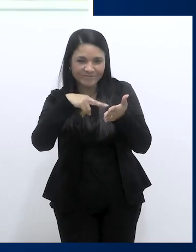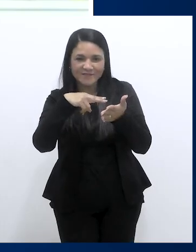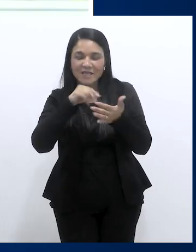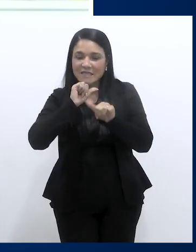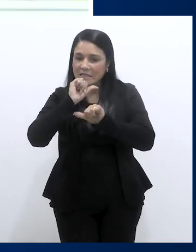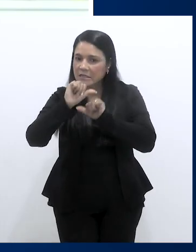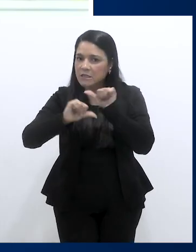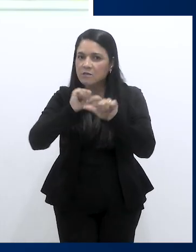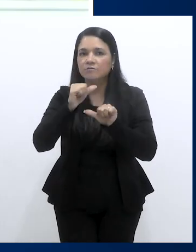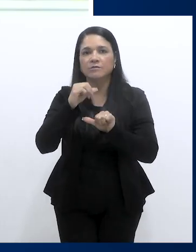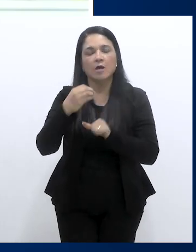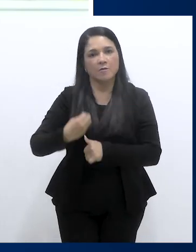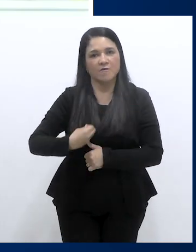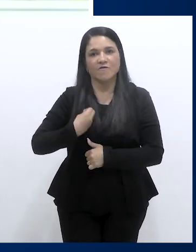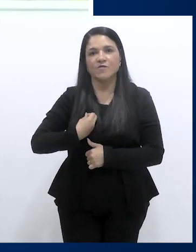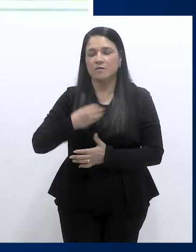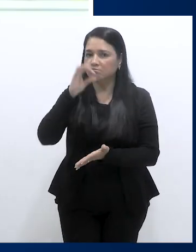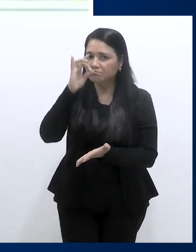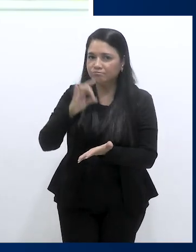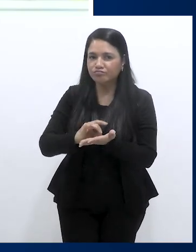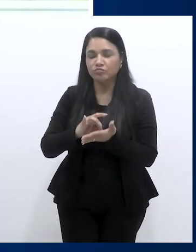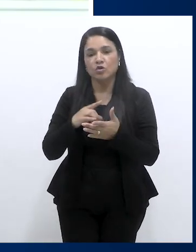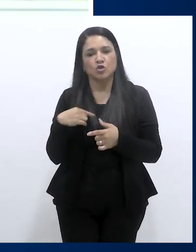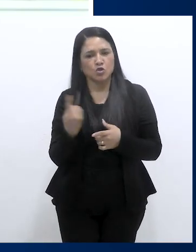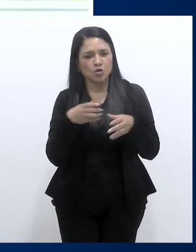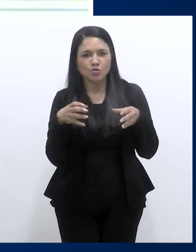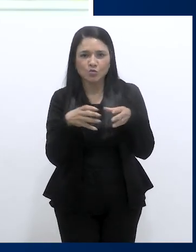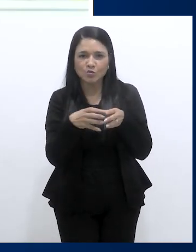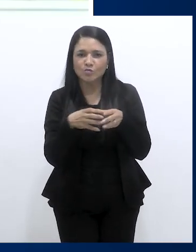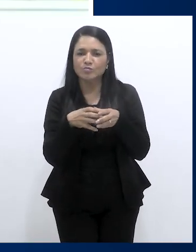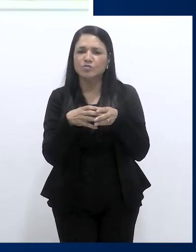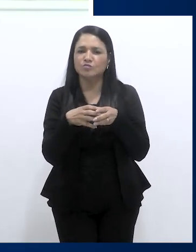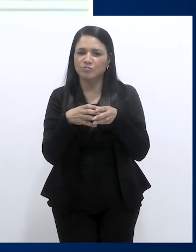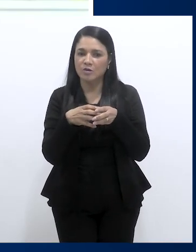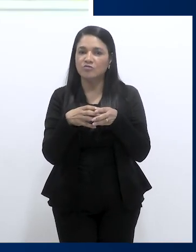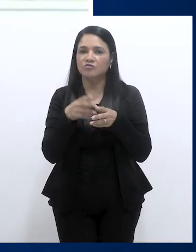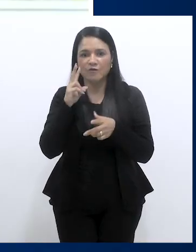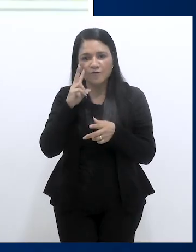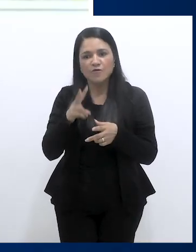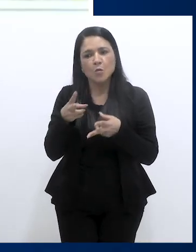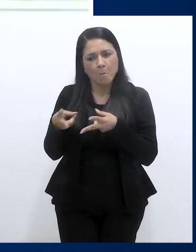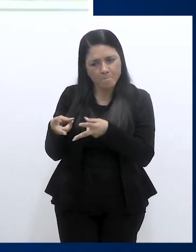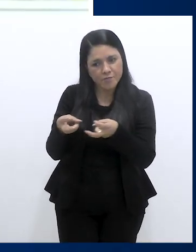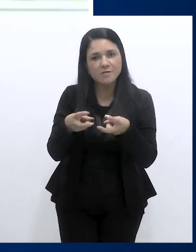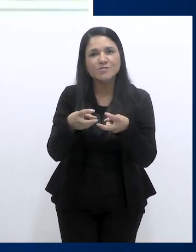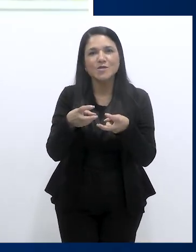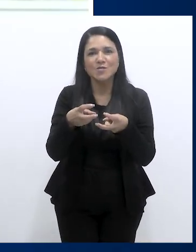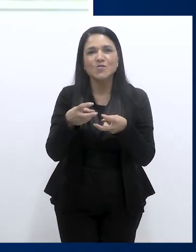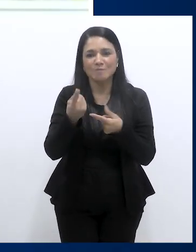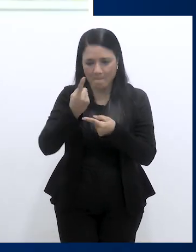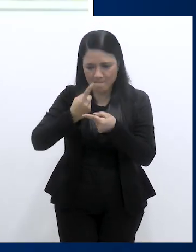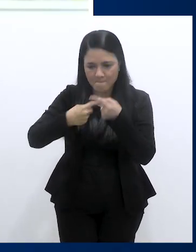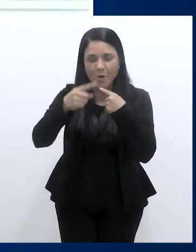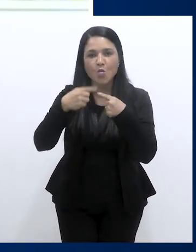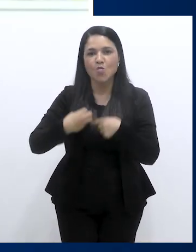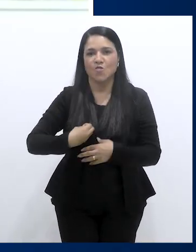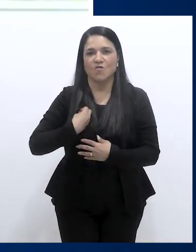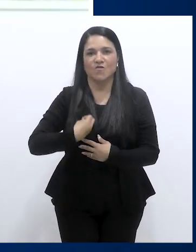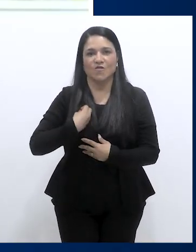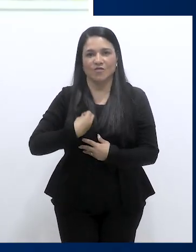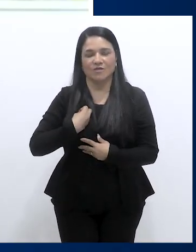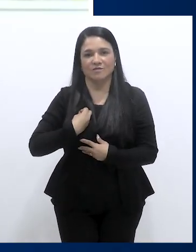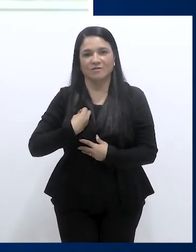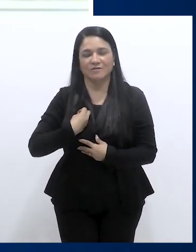muito transformadora, né. E no nosso grupo a gente viu isso acontecer, sabe. Durante esse